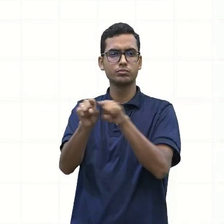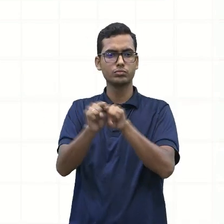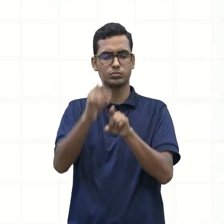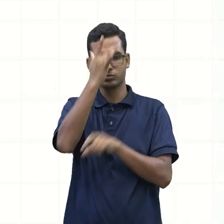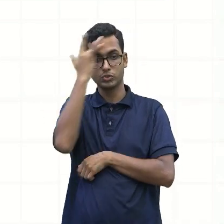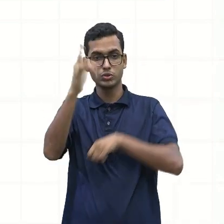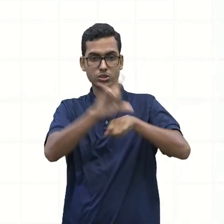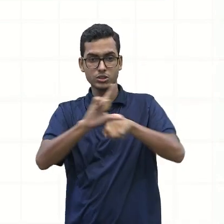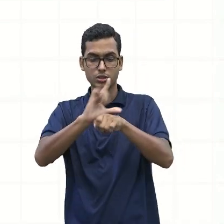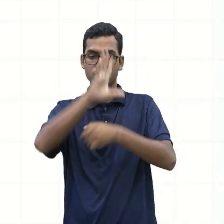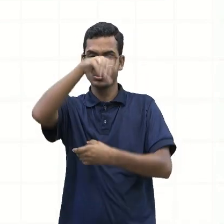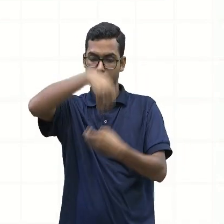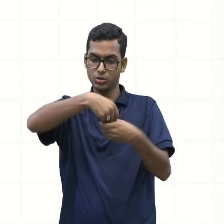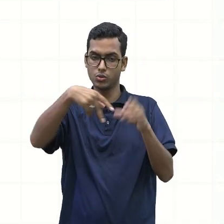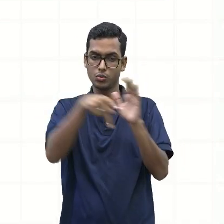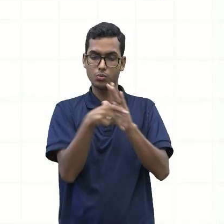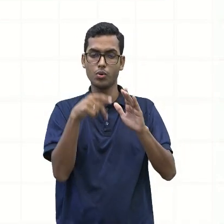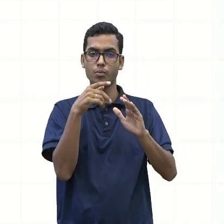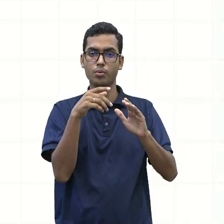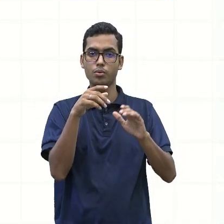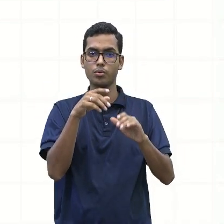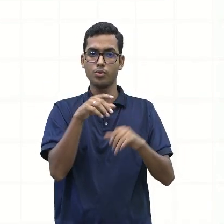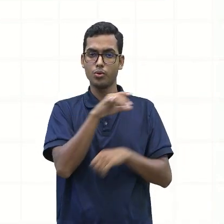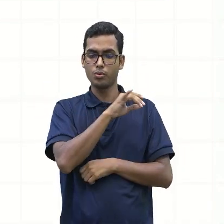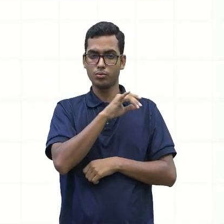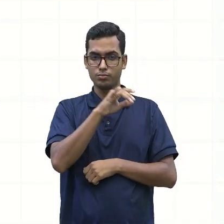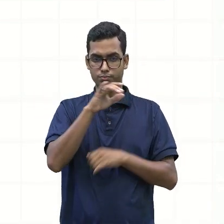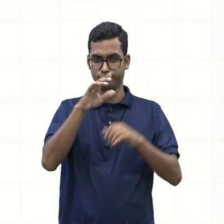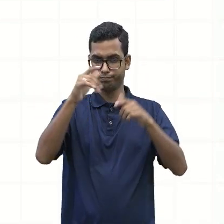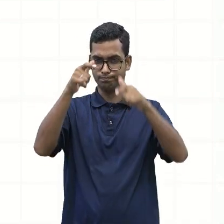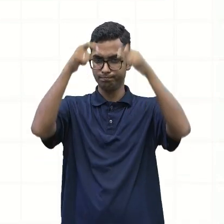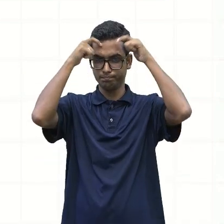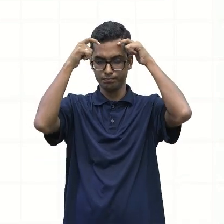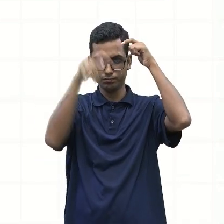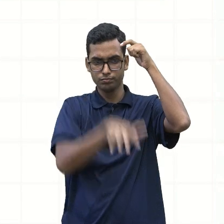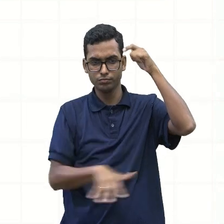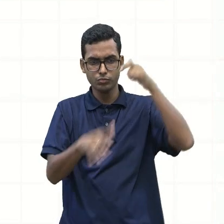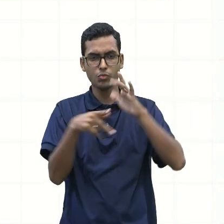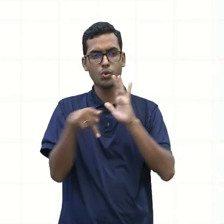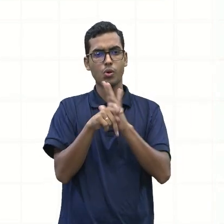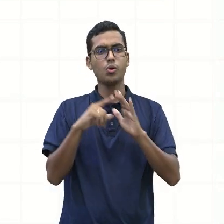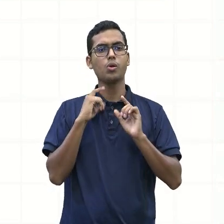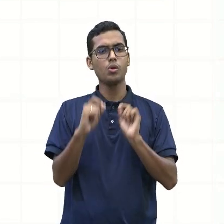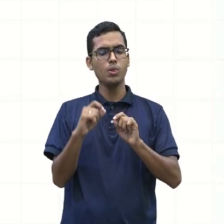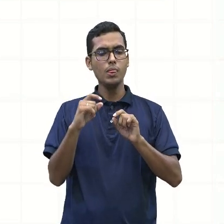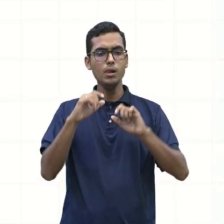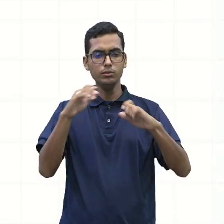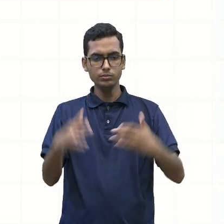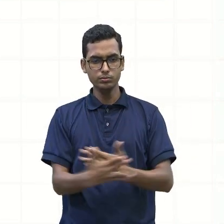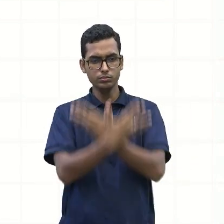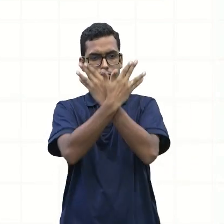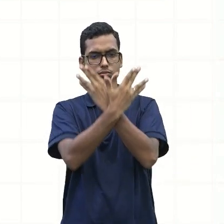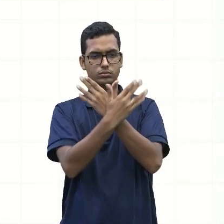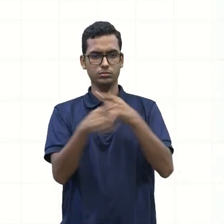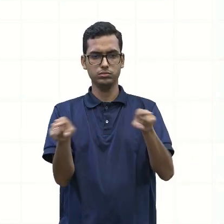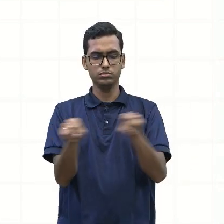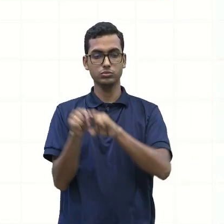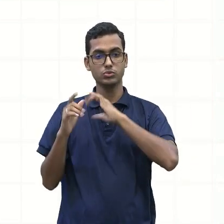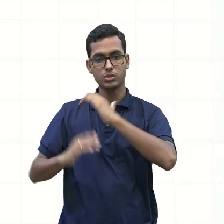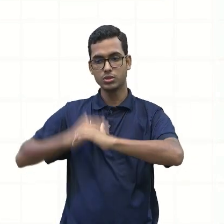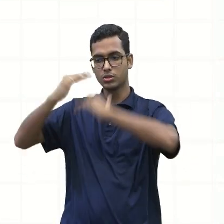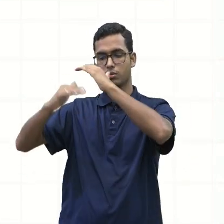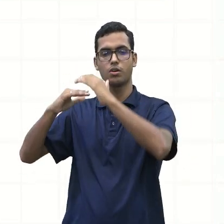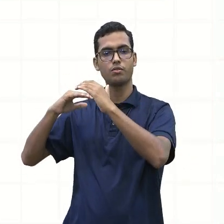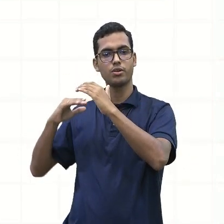Império Inca. Desenvolveram técnicas agrícolas em ambientes inóspitos. Que ambientes poderiam ser